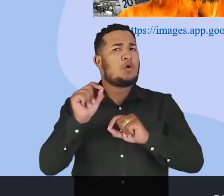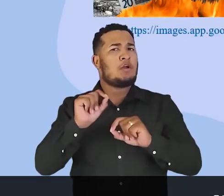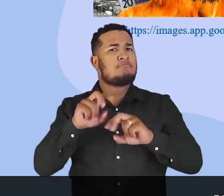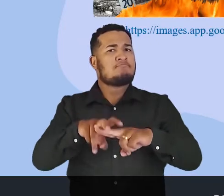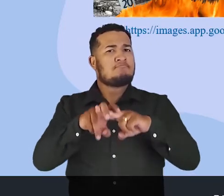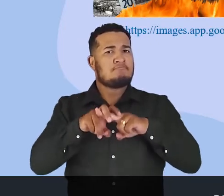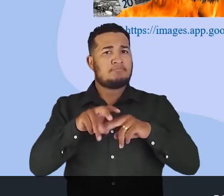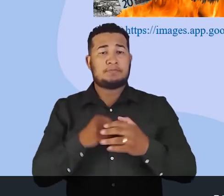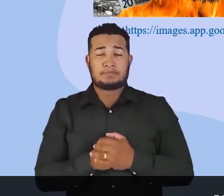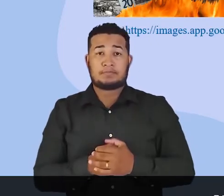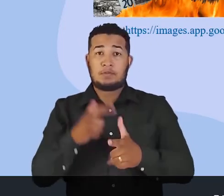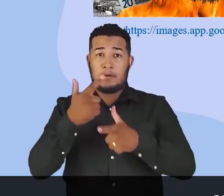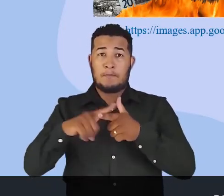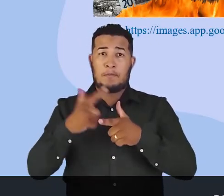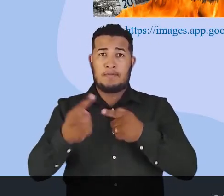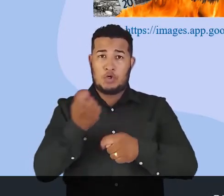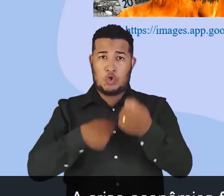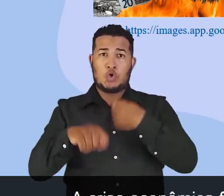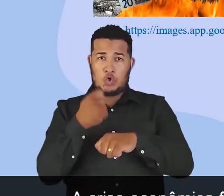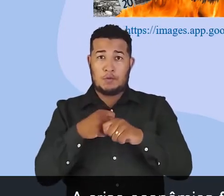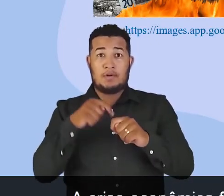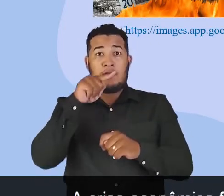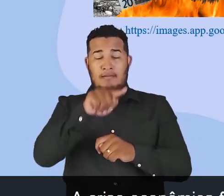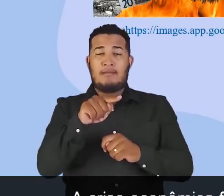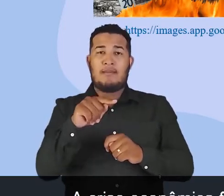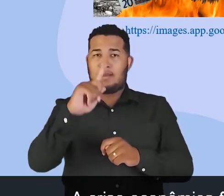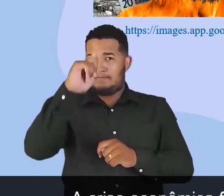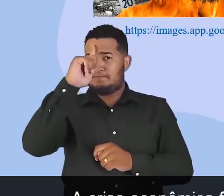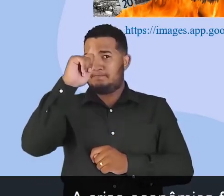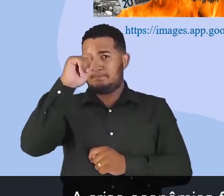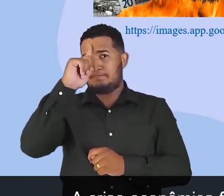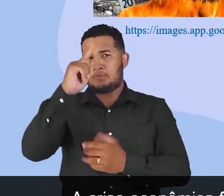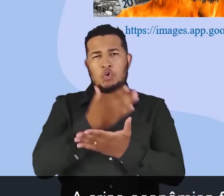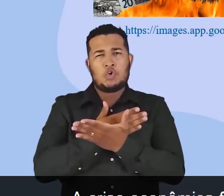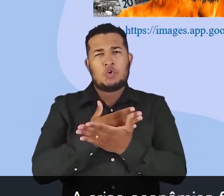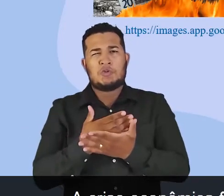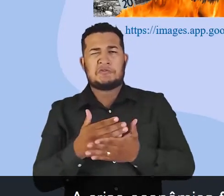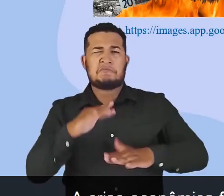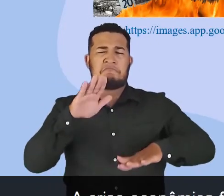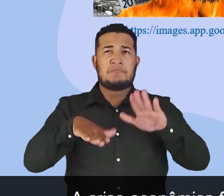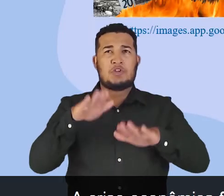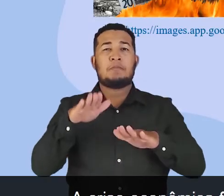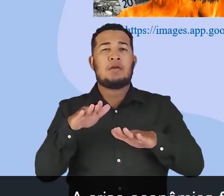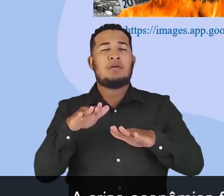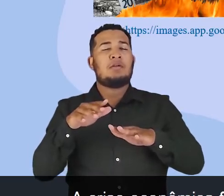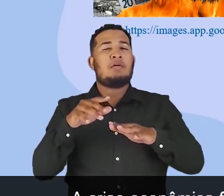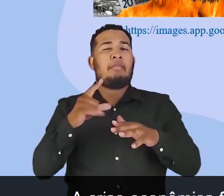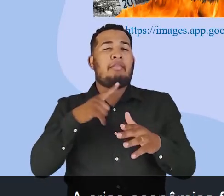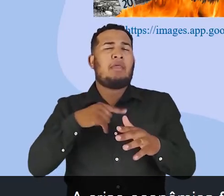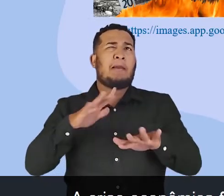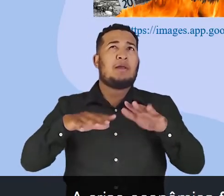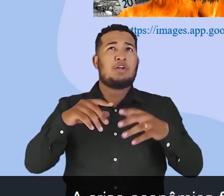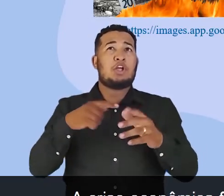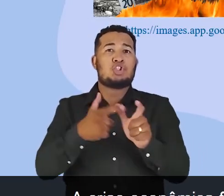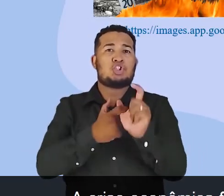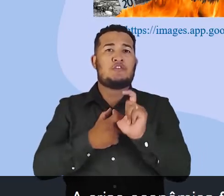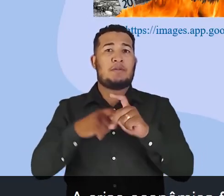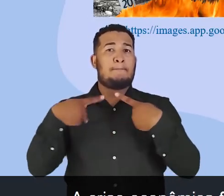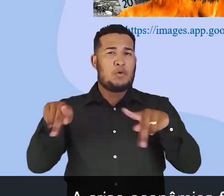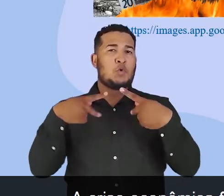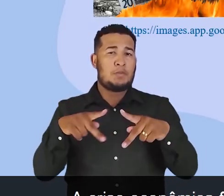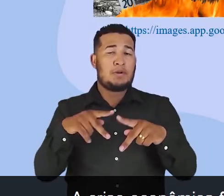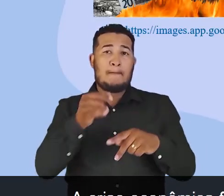foi feito em relação a isso? A crise econômica financeira da Grécia, que iniciou aí a crise da dívida pública na zona